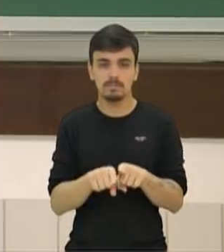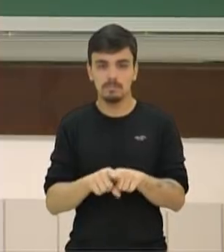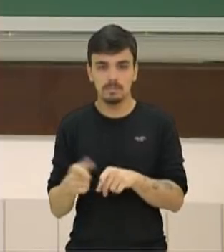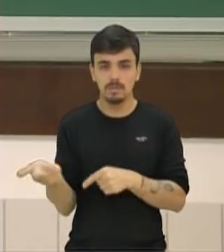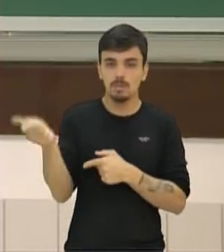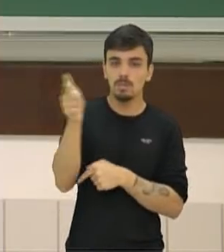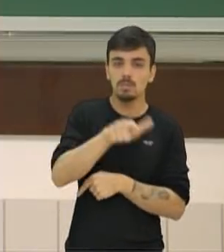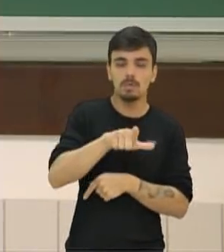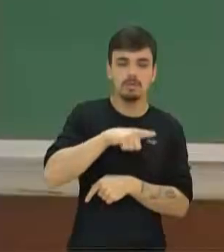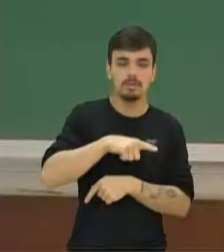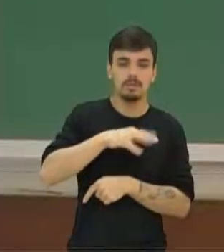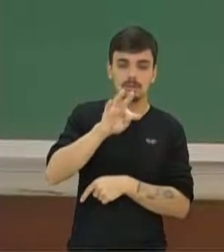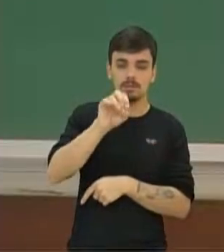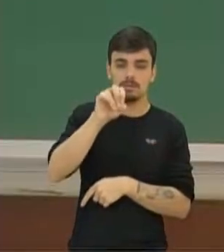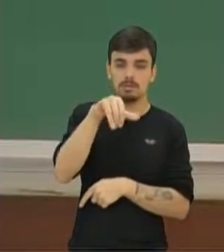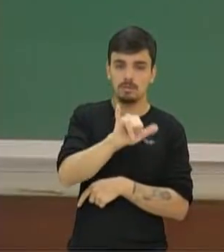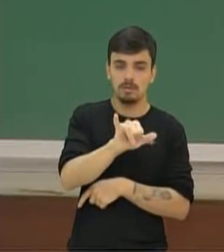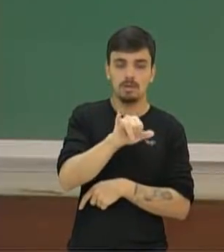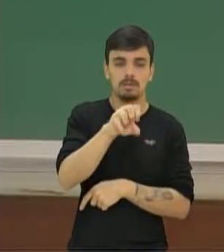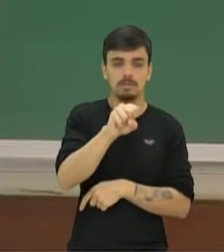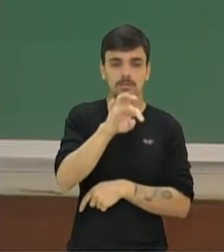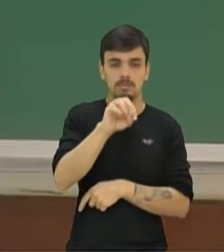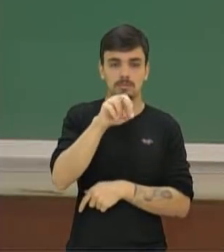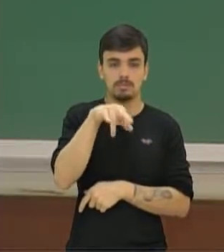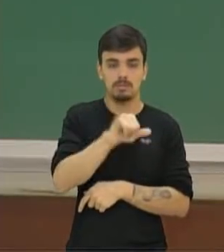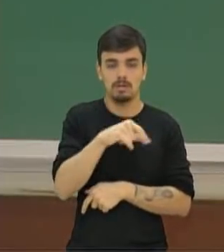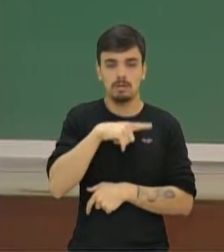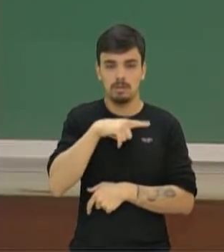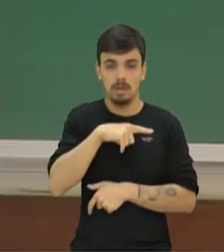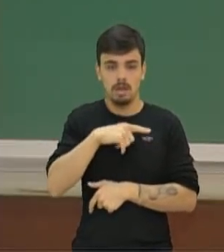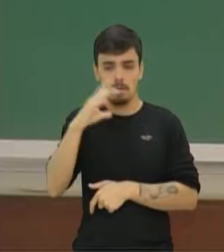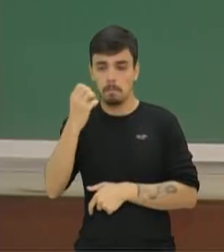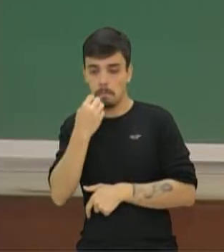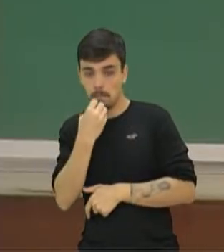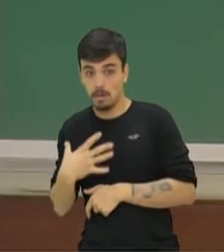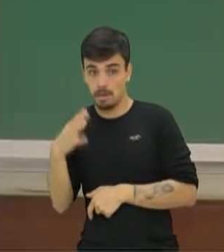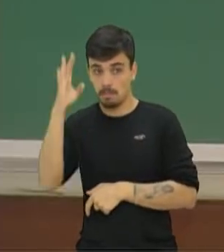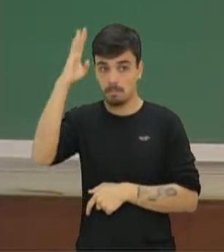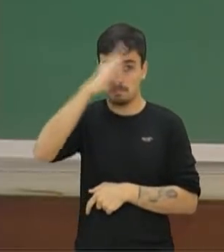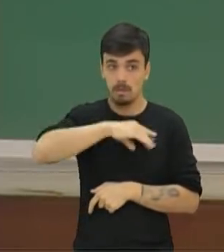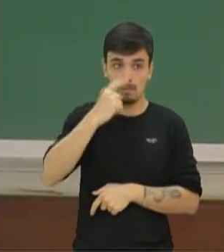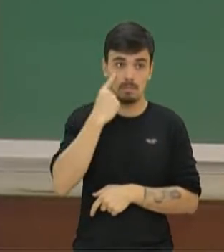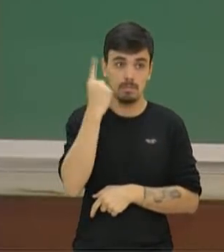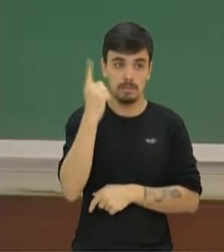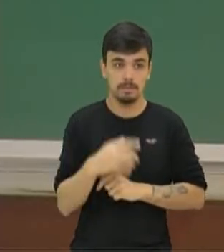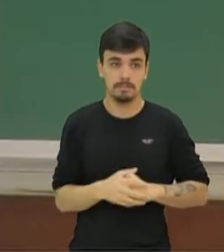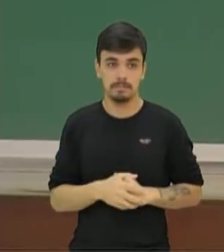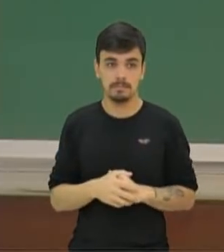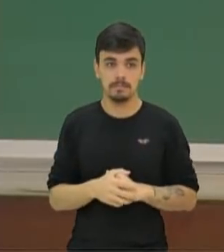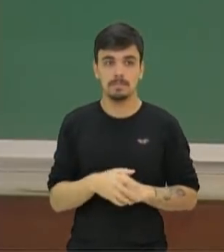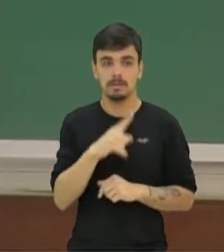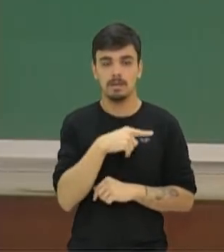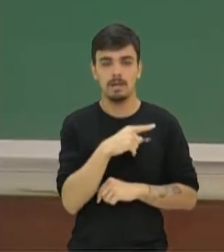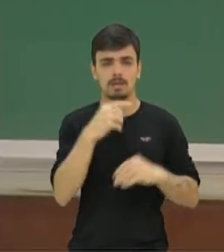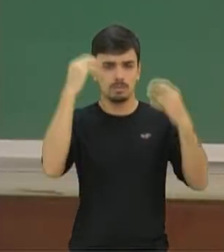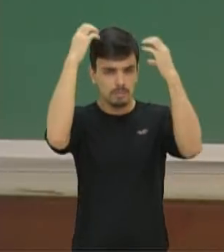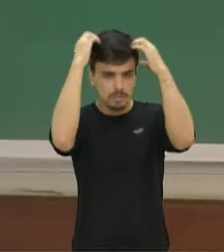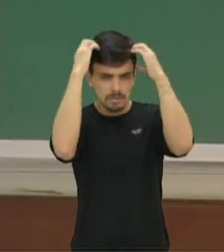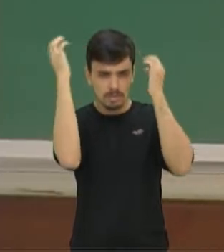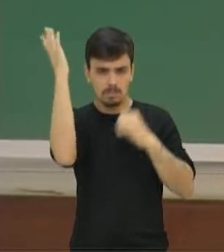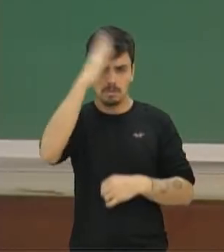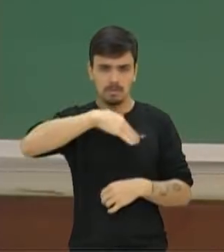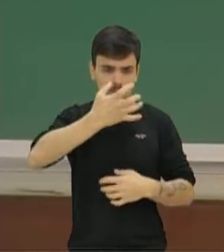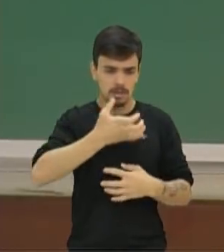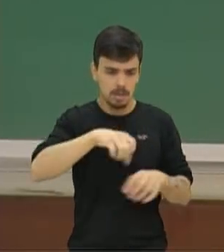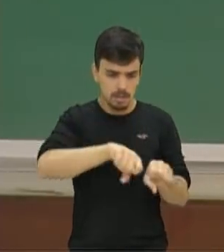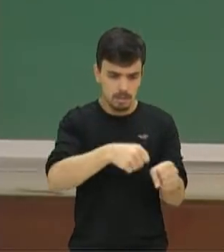também trabalha, né, essa luta do bem e do mal, né? Aqui até a prof trouxe o vilão, né, o ursinho malvado que quer destruir todos,